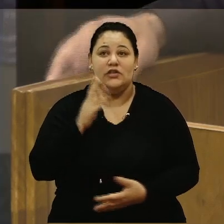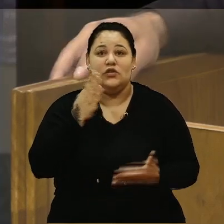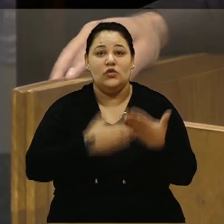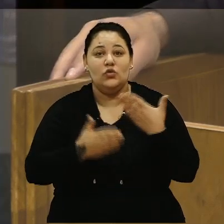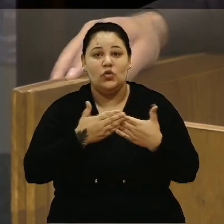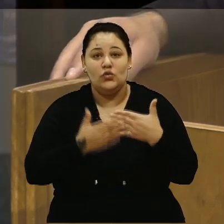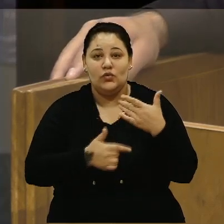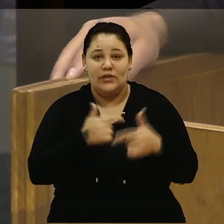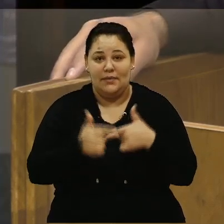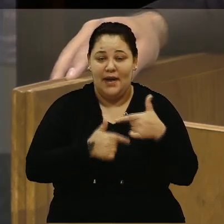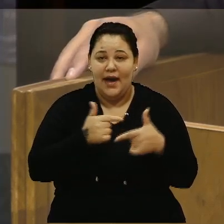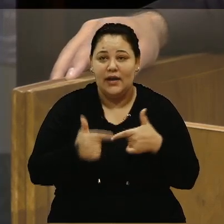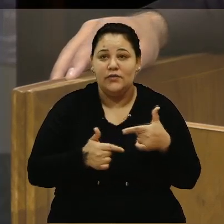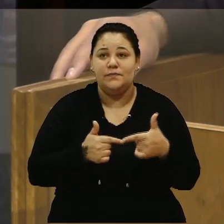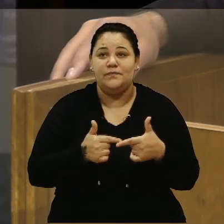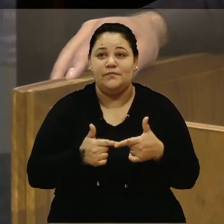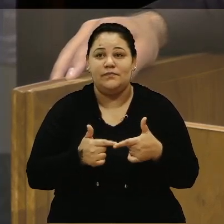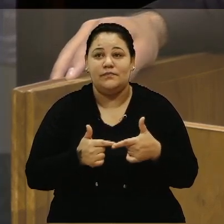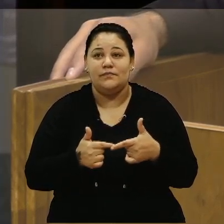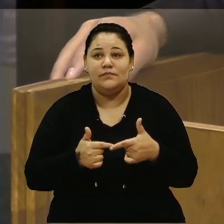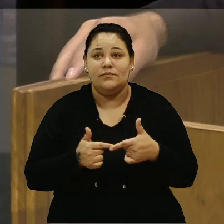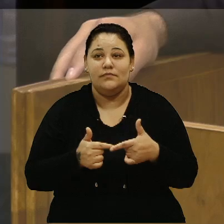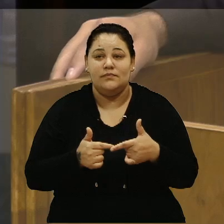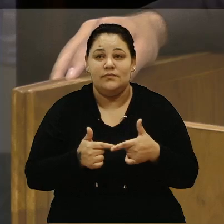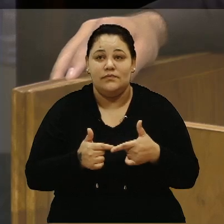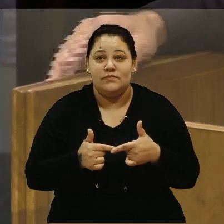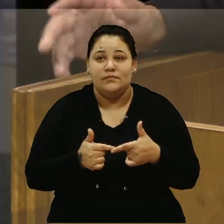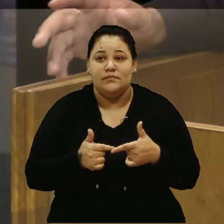todo o processo.